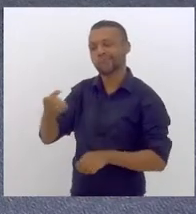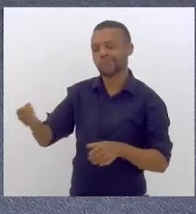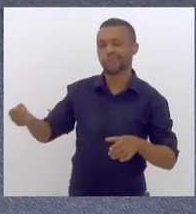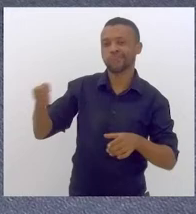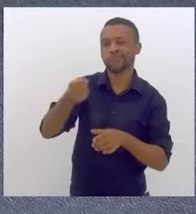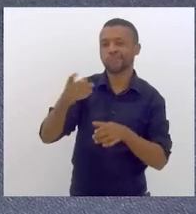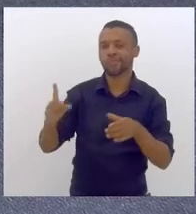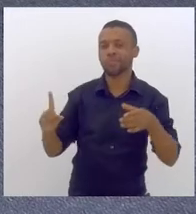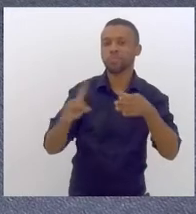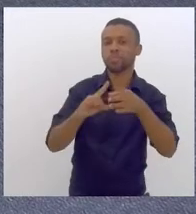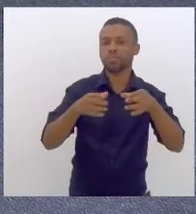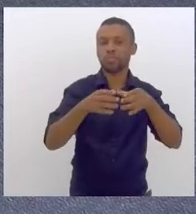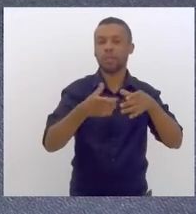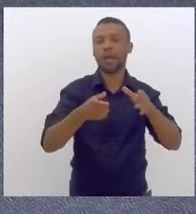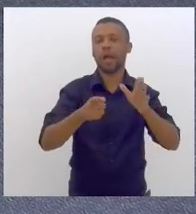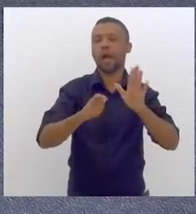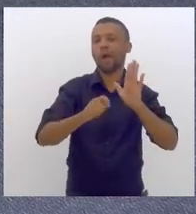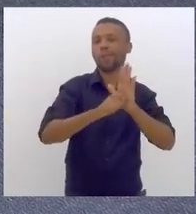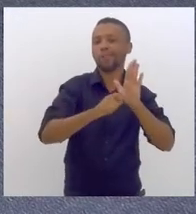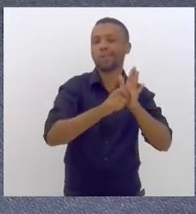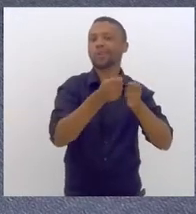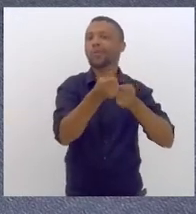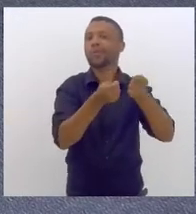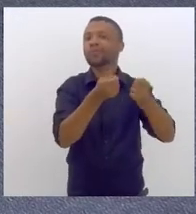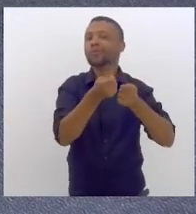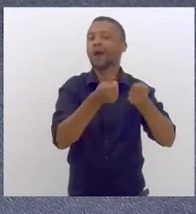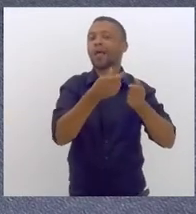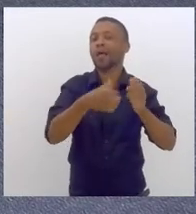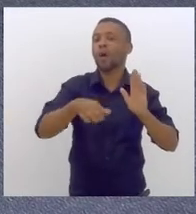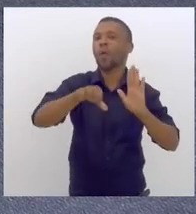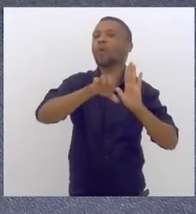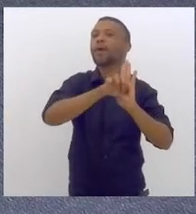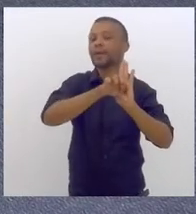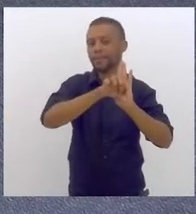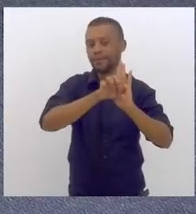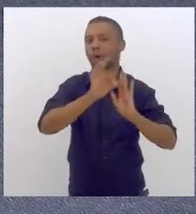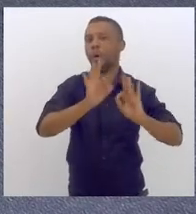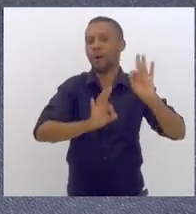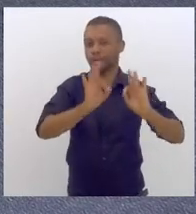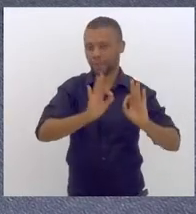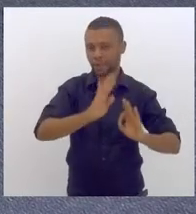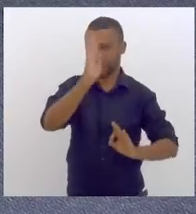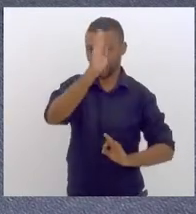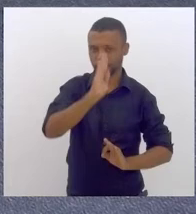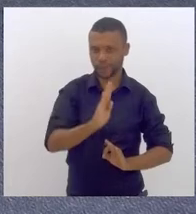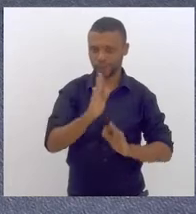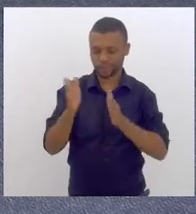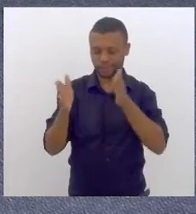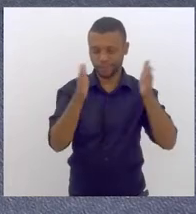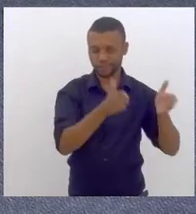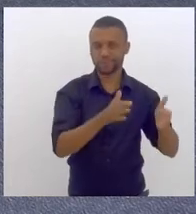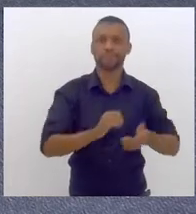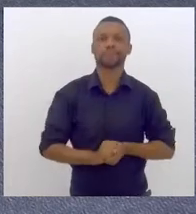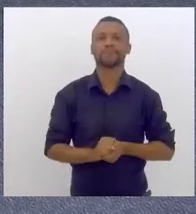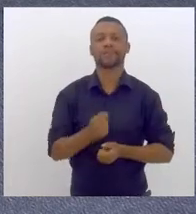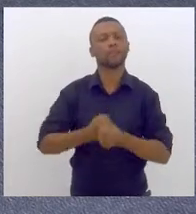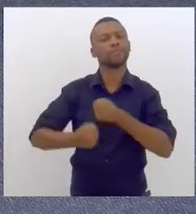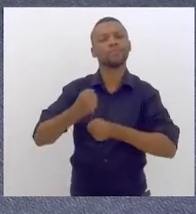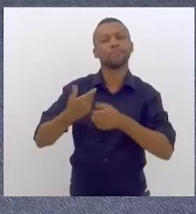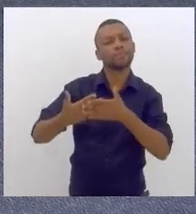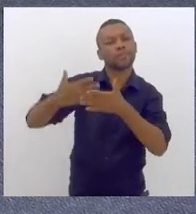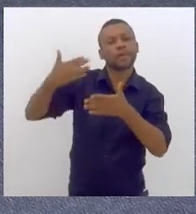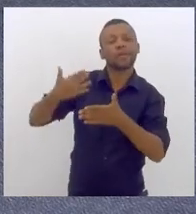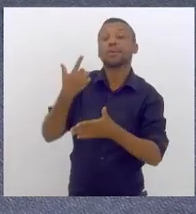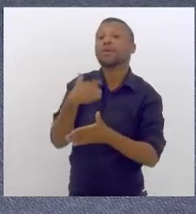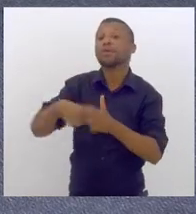dentro controlam o crime organizado no país. Eu, no passado, fiz leis, por exemplo, tirando imposto